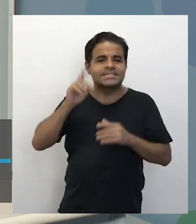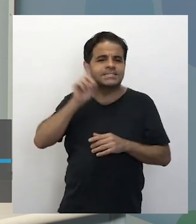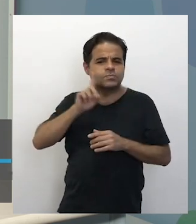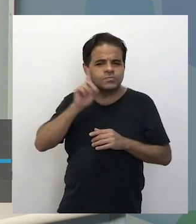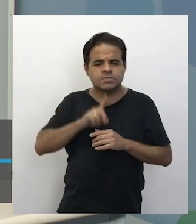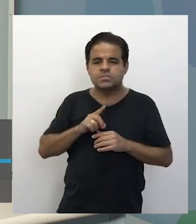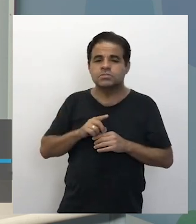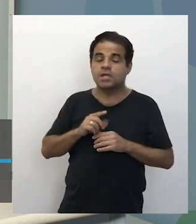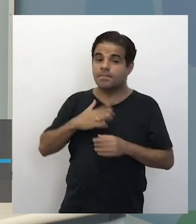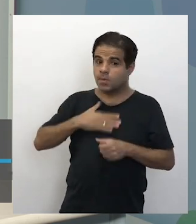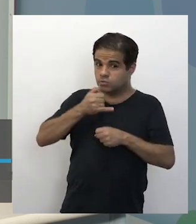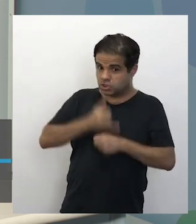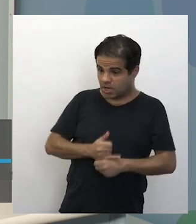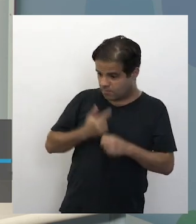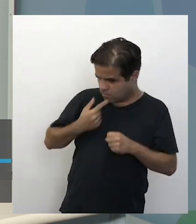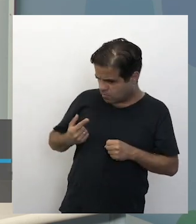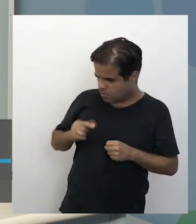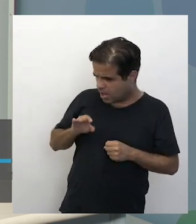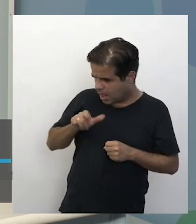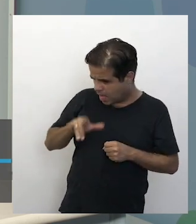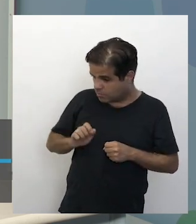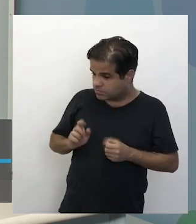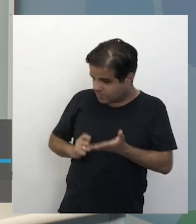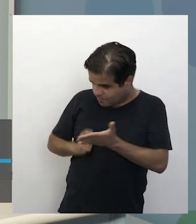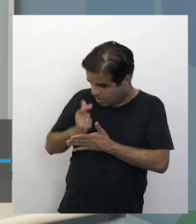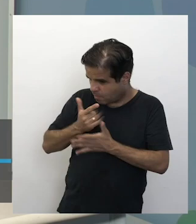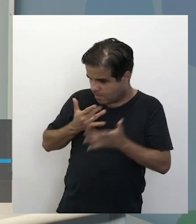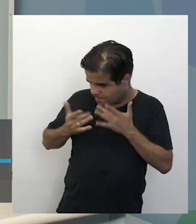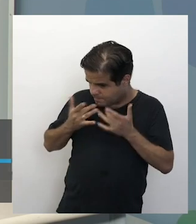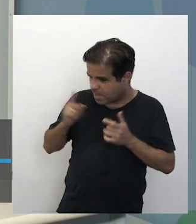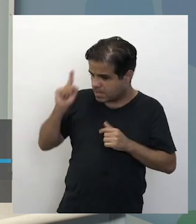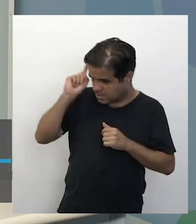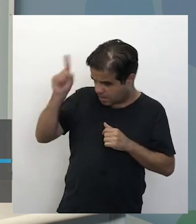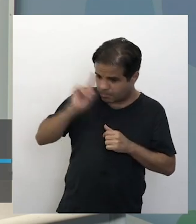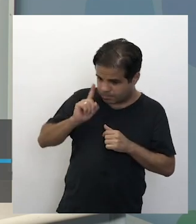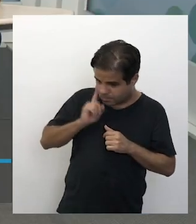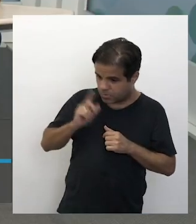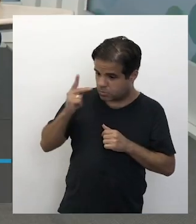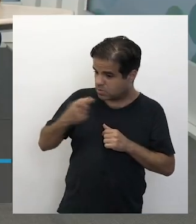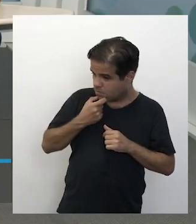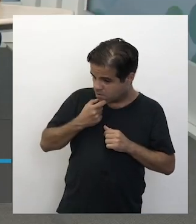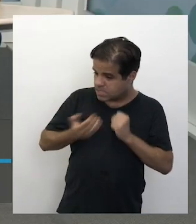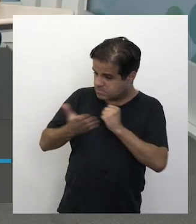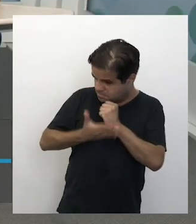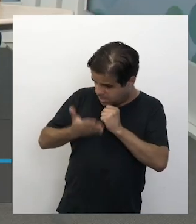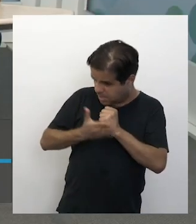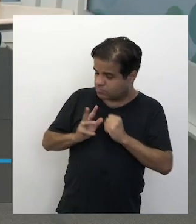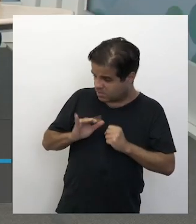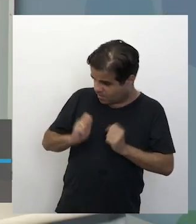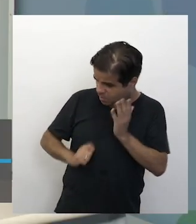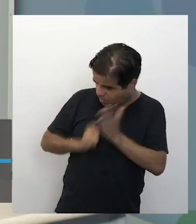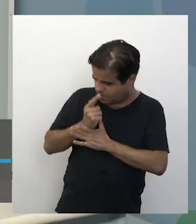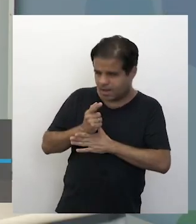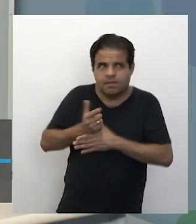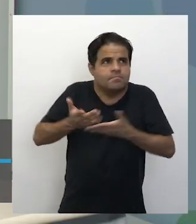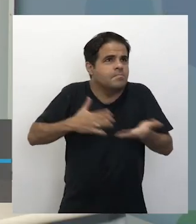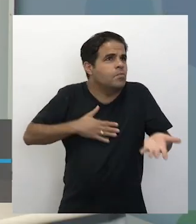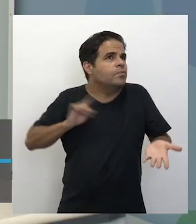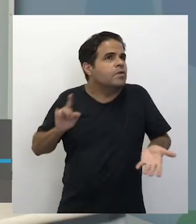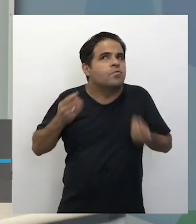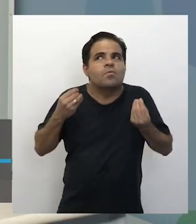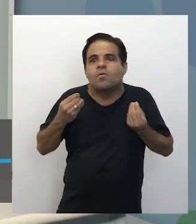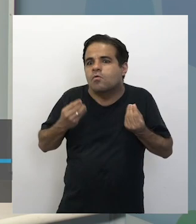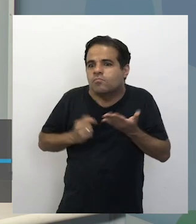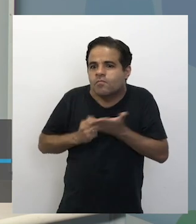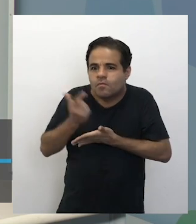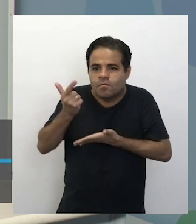e falou, Cláudia, você vai comprar essa peça para mim com o seu inglês básico. Aí eu falei, meu Deus, mas eu vou